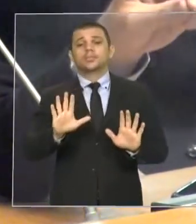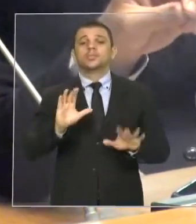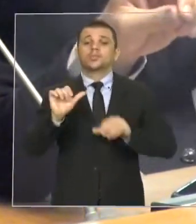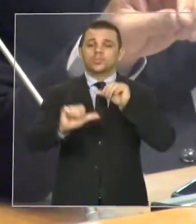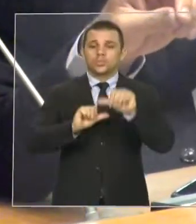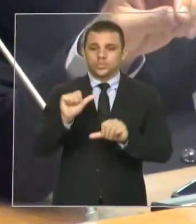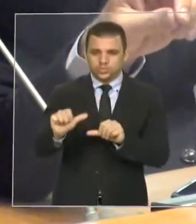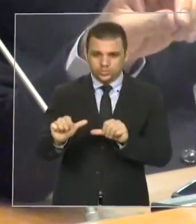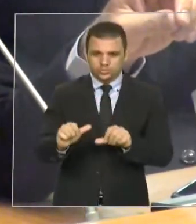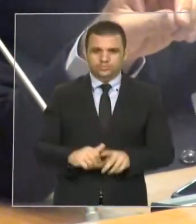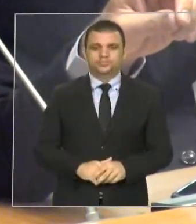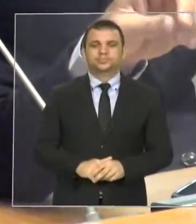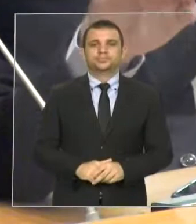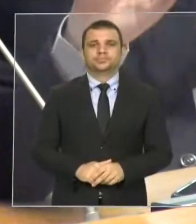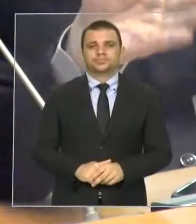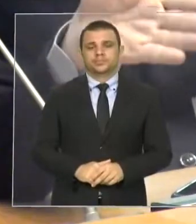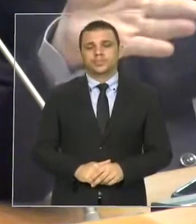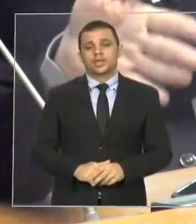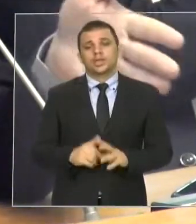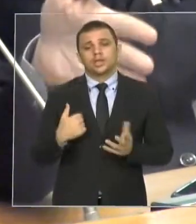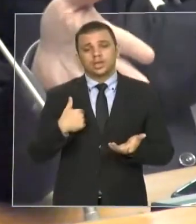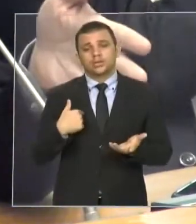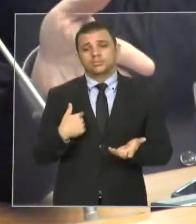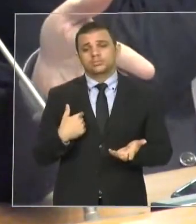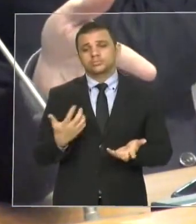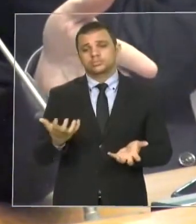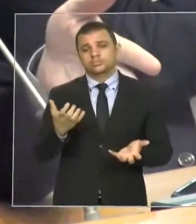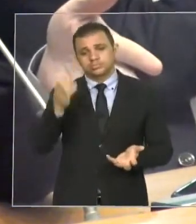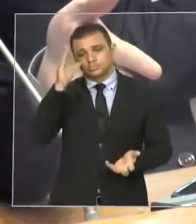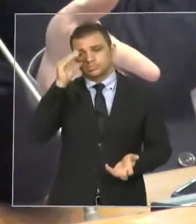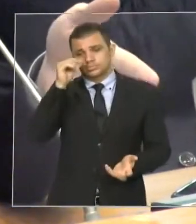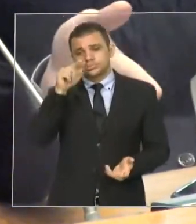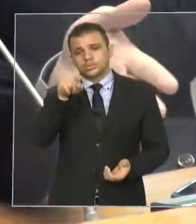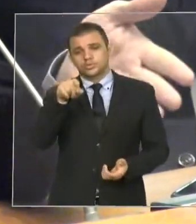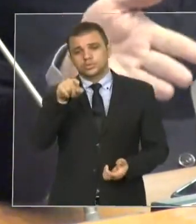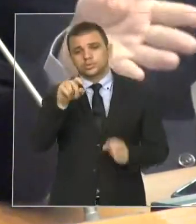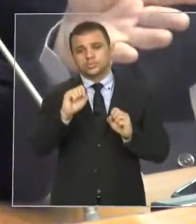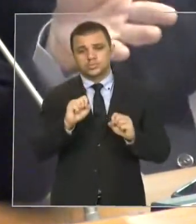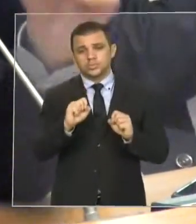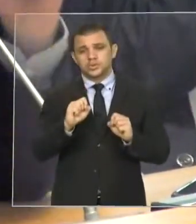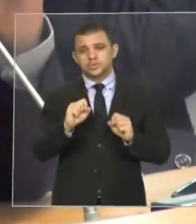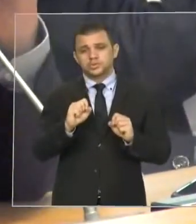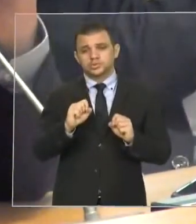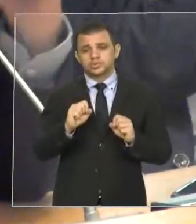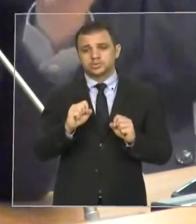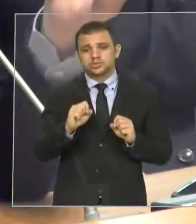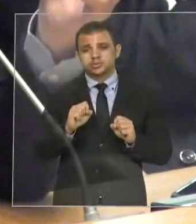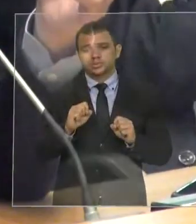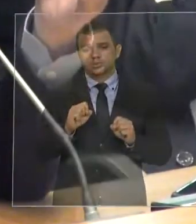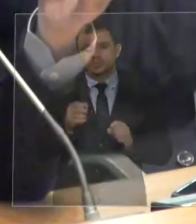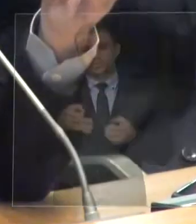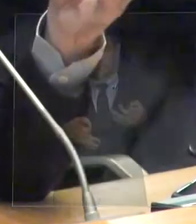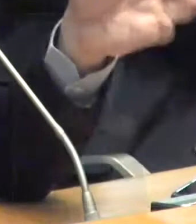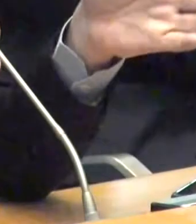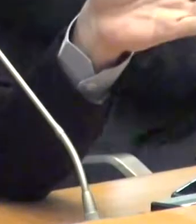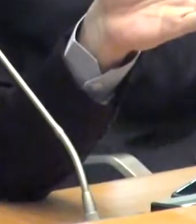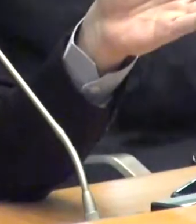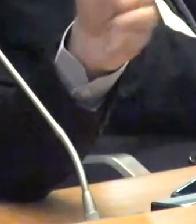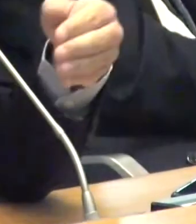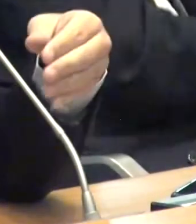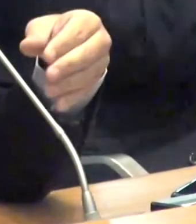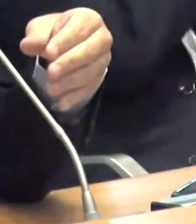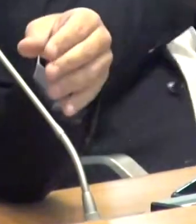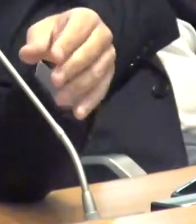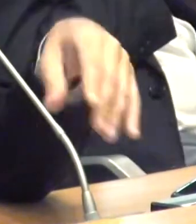alteração. E aí eu gostaria só que Vossa Excelência, por uma questão de justiça,